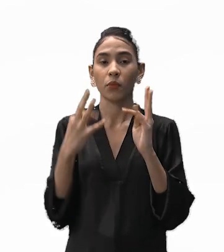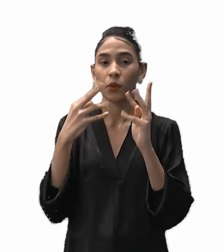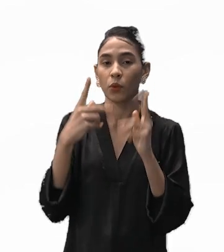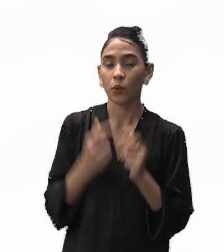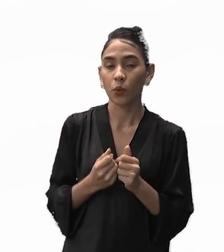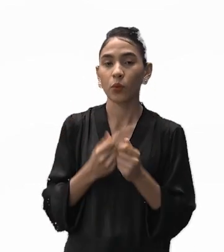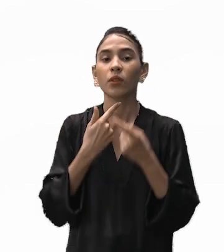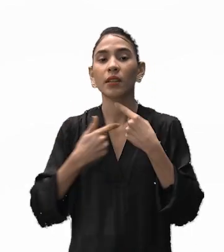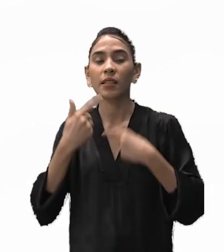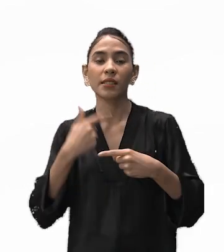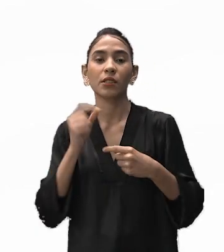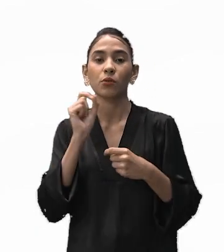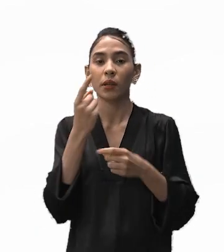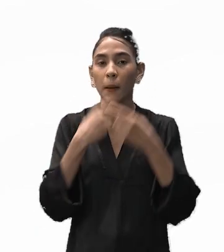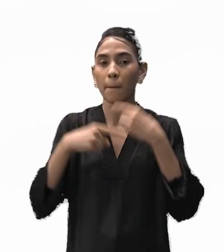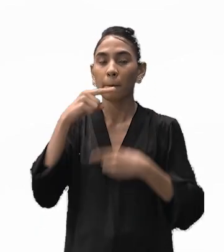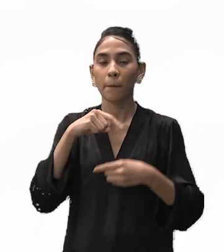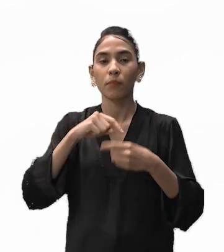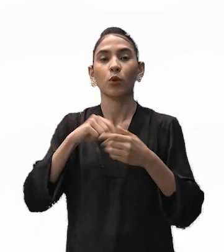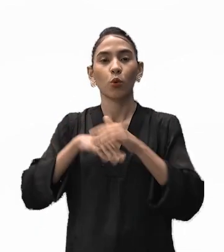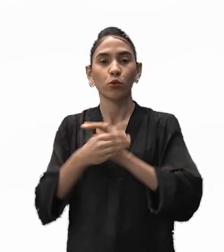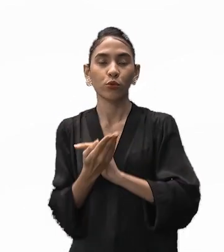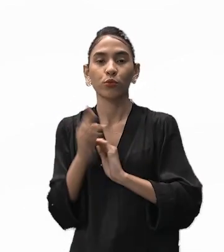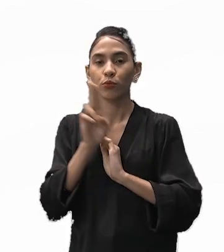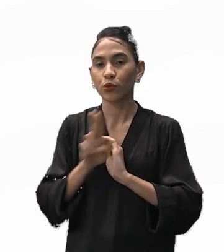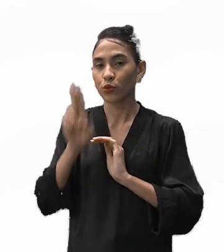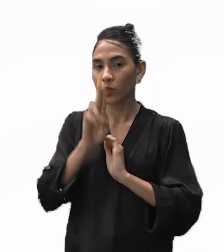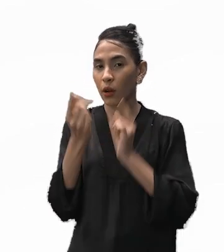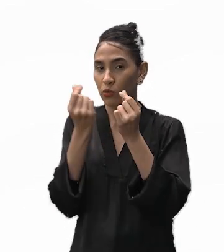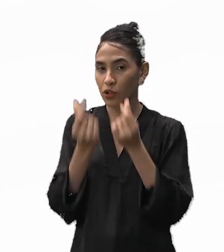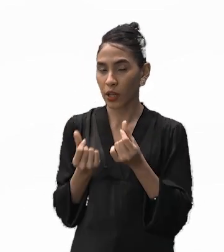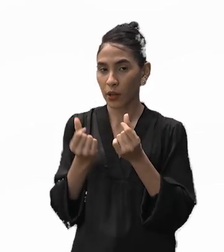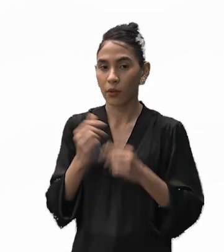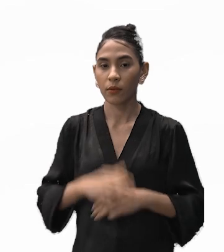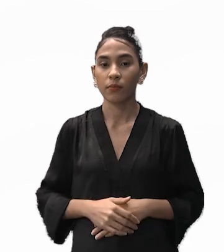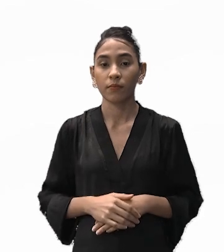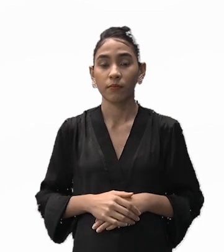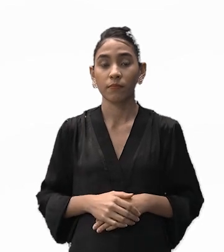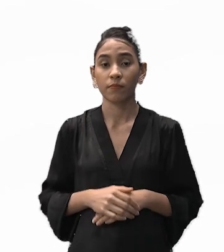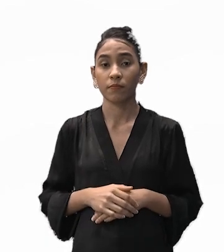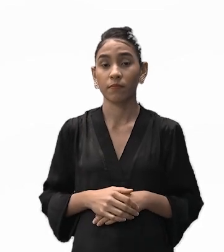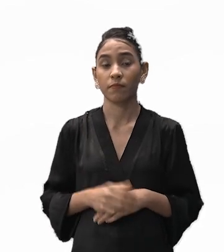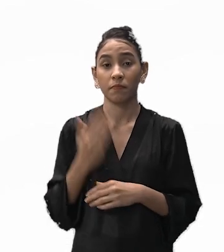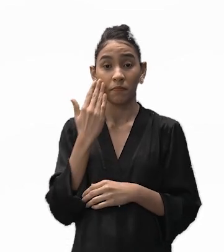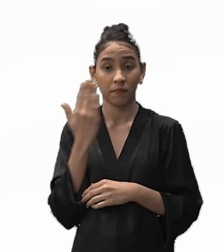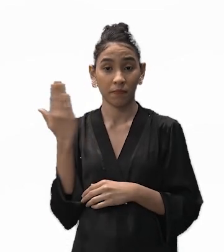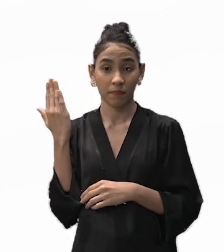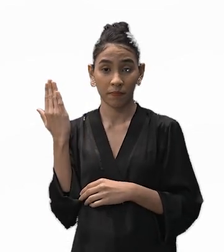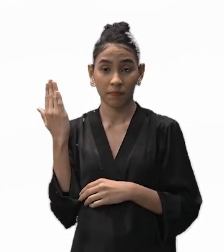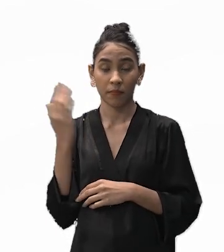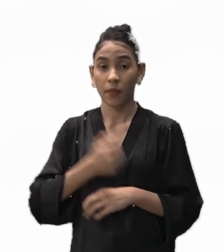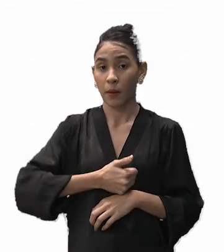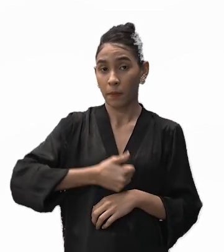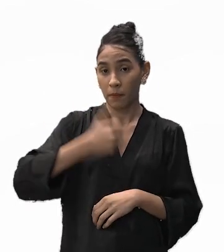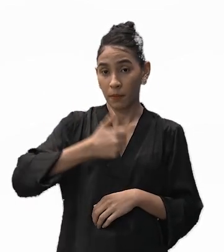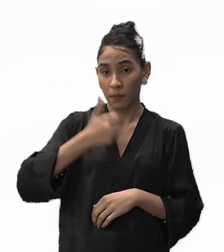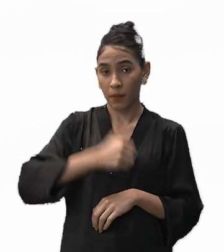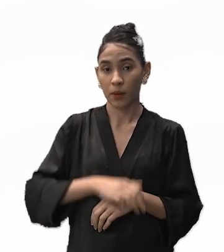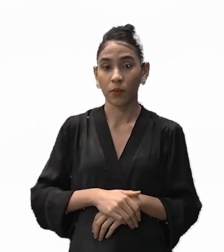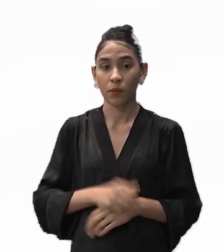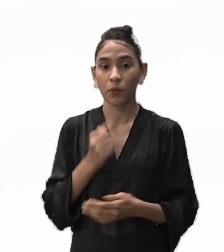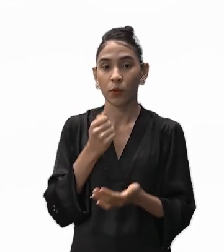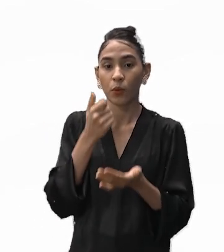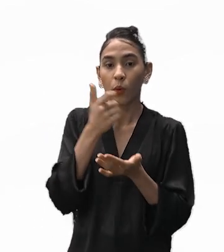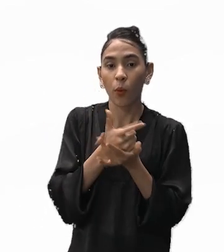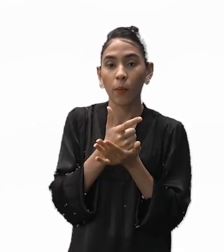que desejam melhorar os seus hábitos de consumo. Confira alguma delas a seguir. Primeiro, comprar